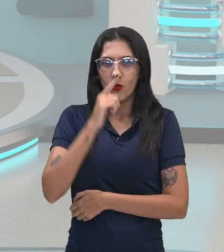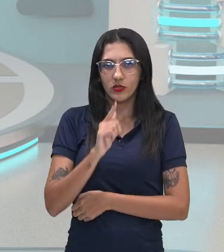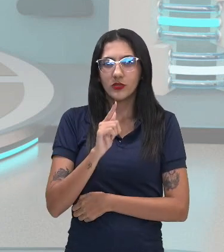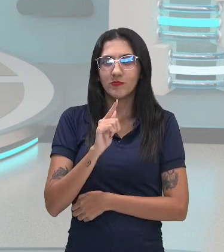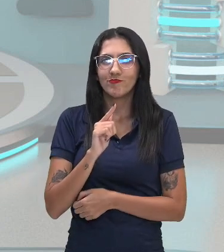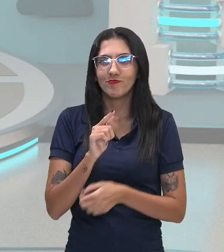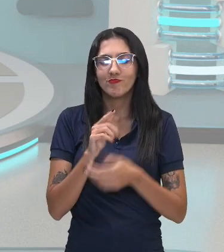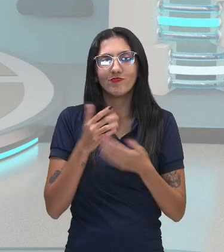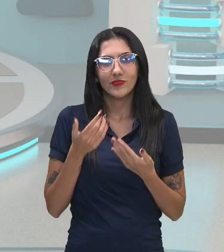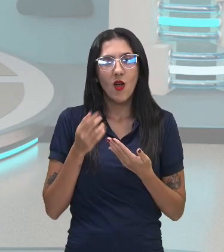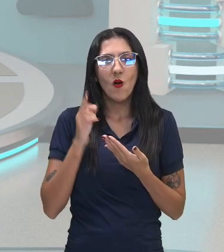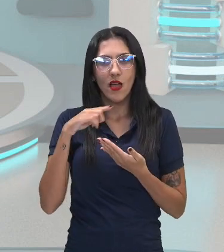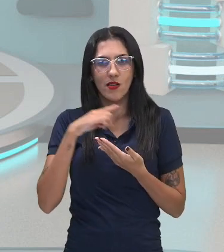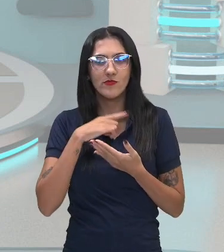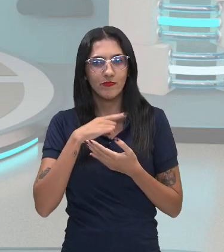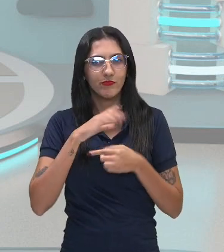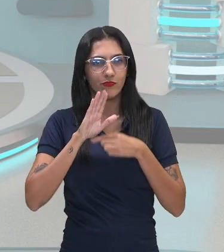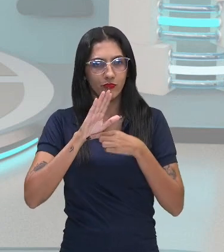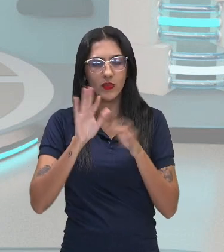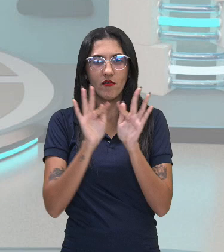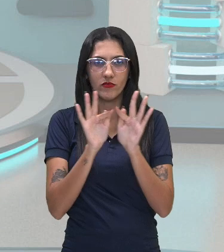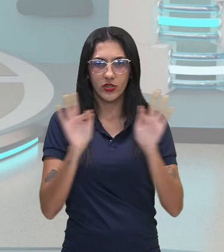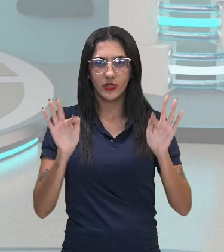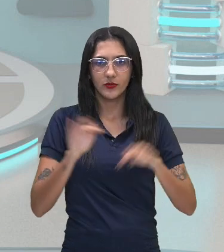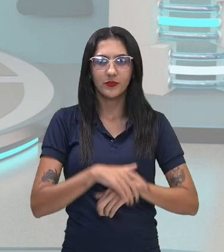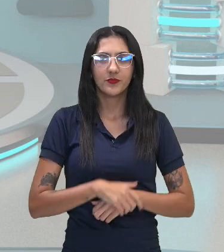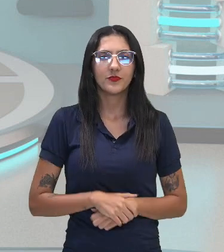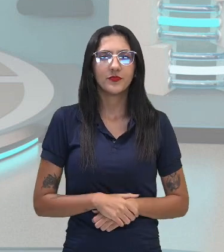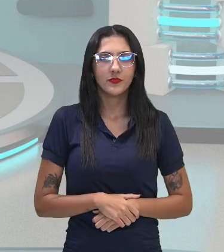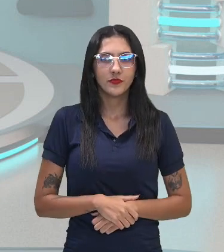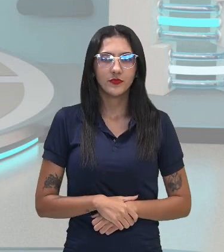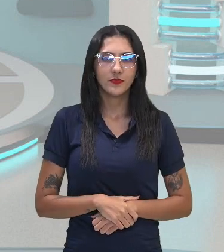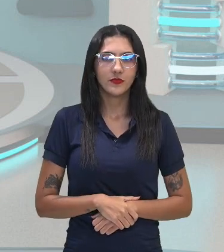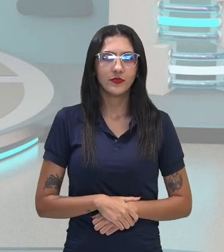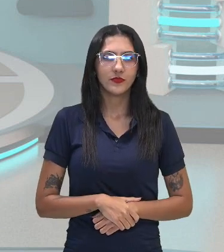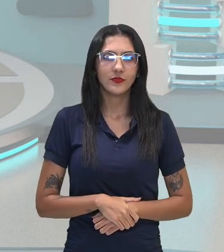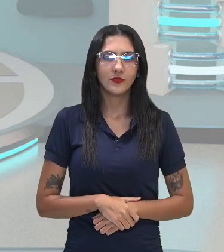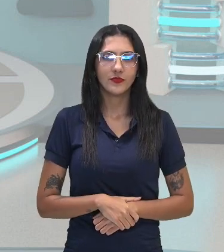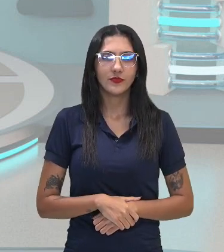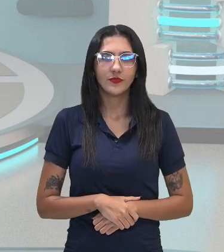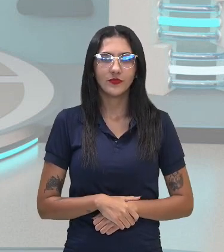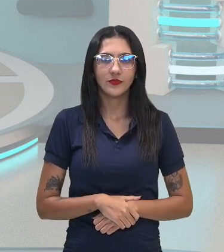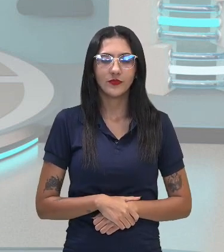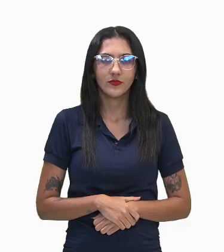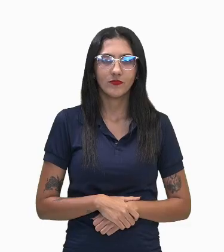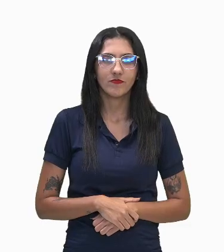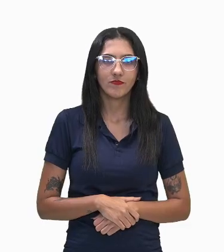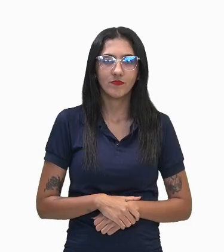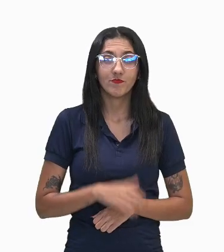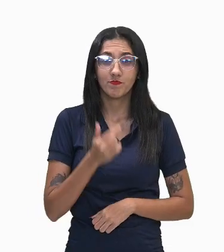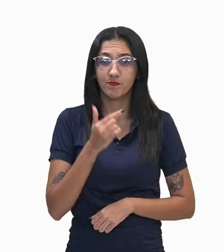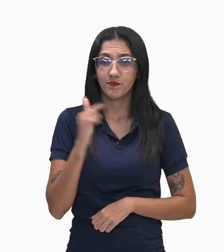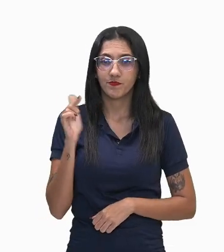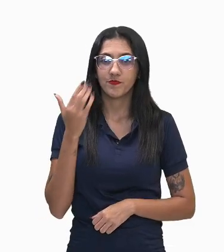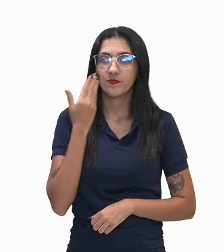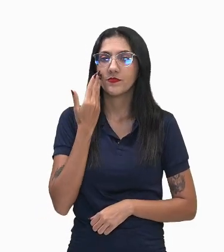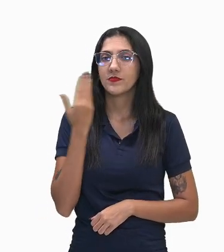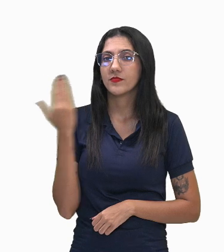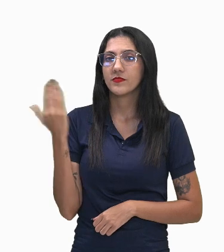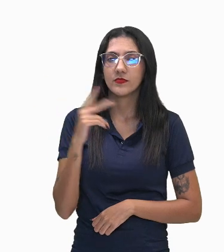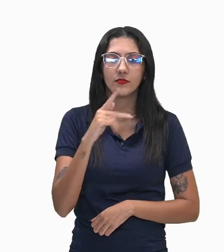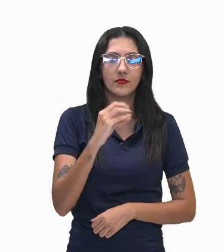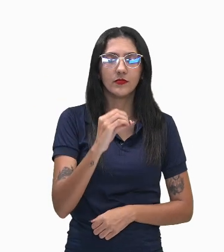isso que está implícito ali, né? Também temos outro recurso, polissíndeto.